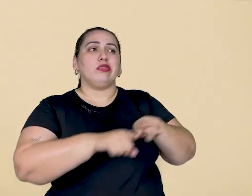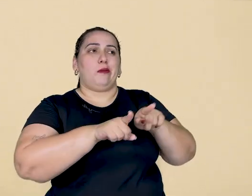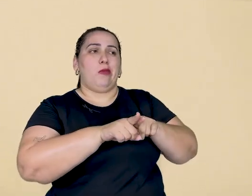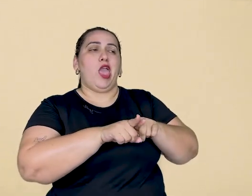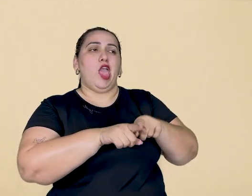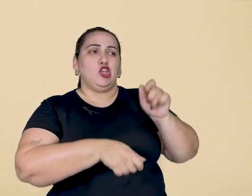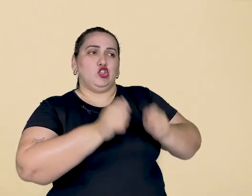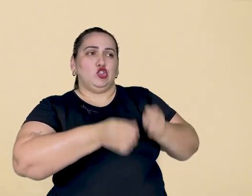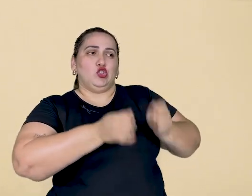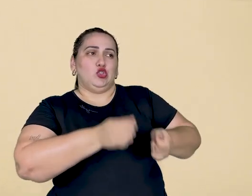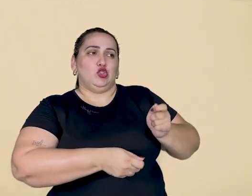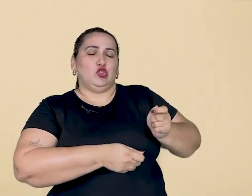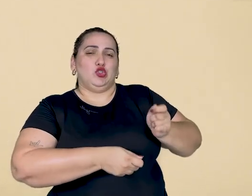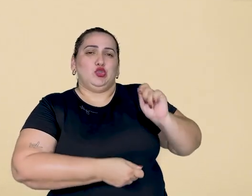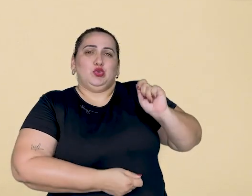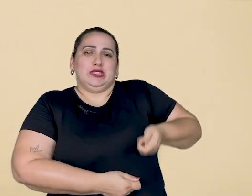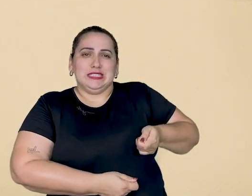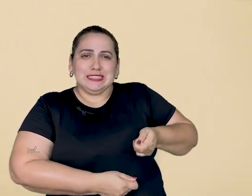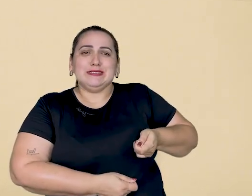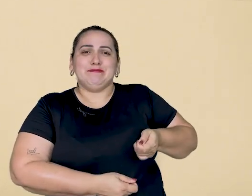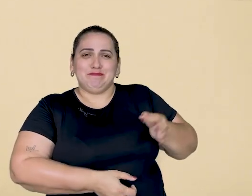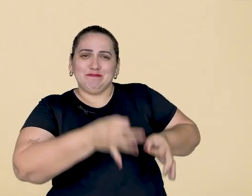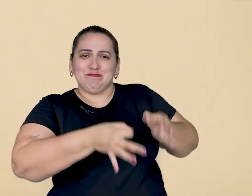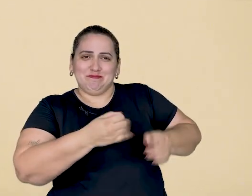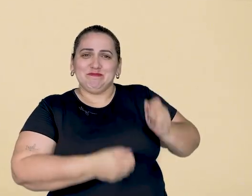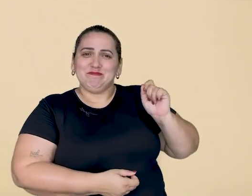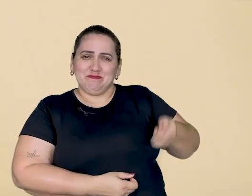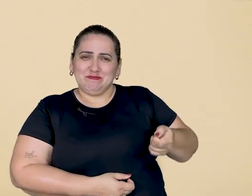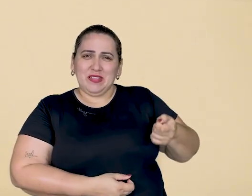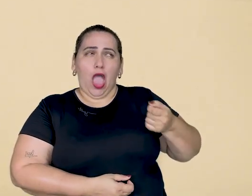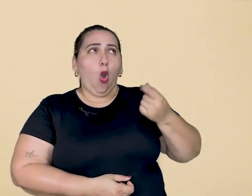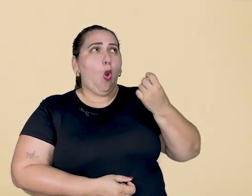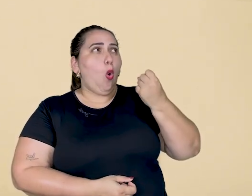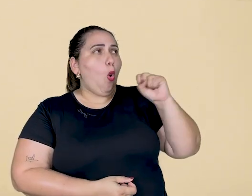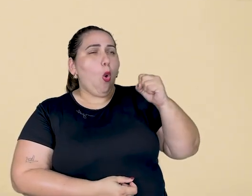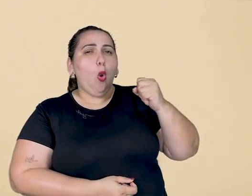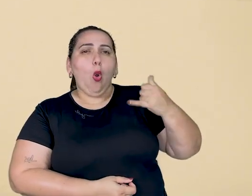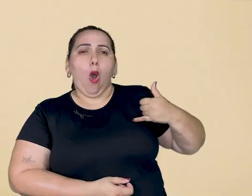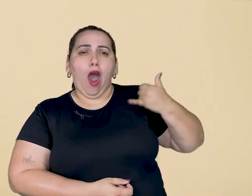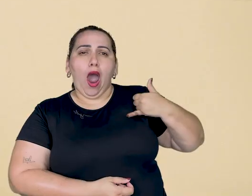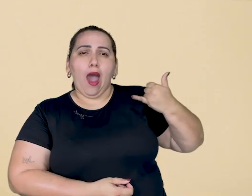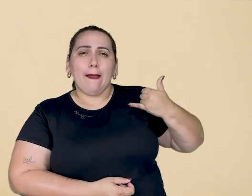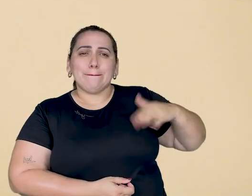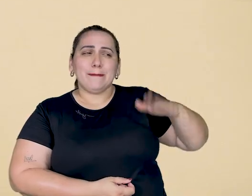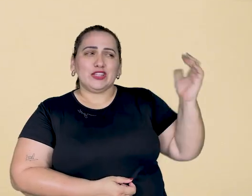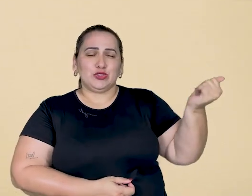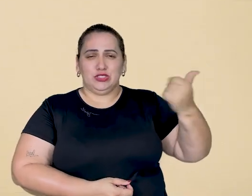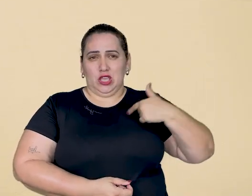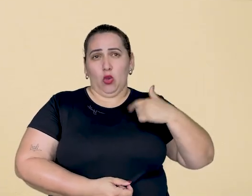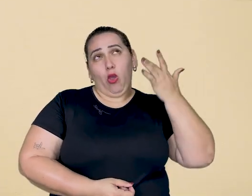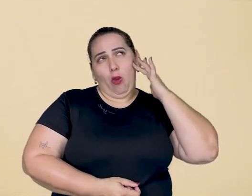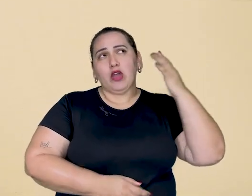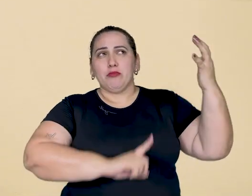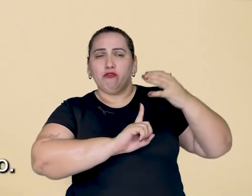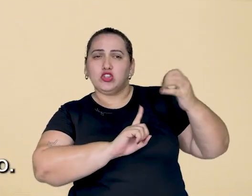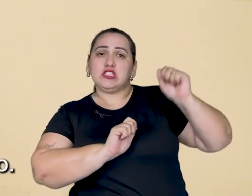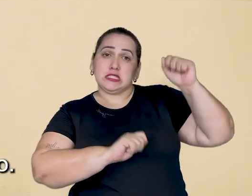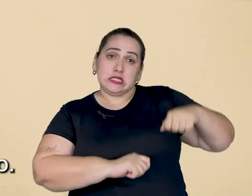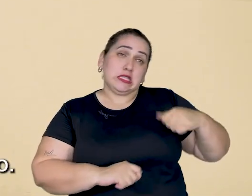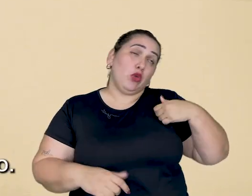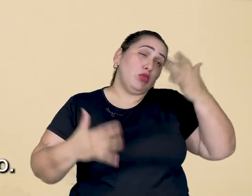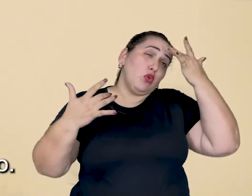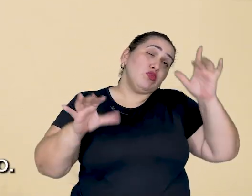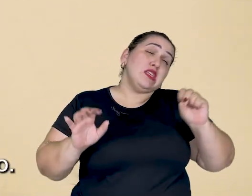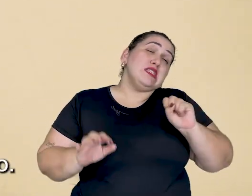é juíza, ela é 8 anos mais velha que eu, acho que isso de alguma forma pode ter me influenciado. Eu